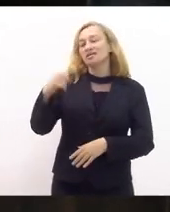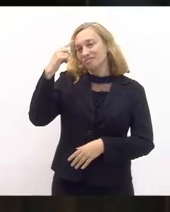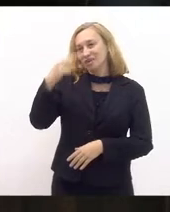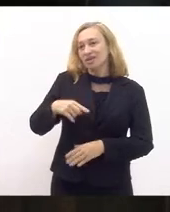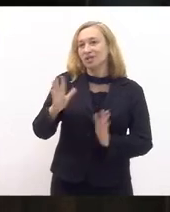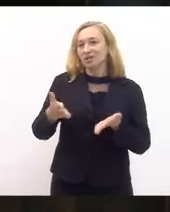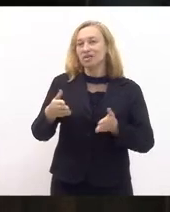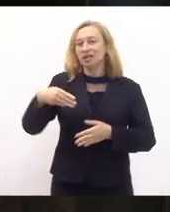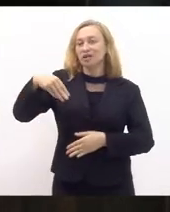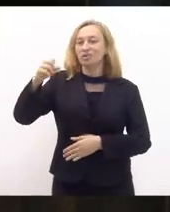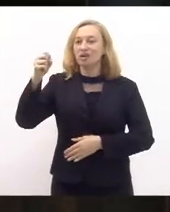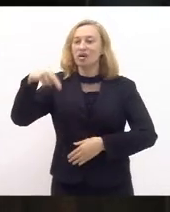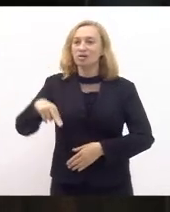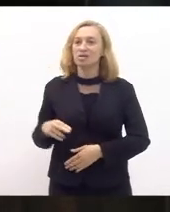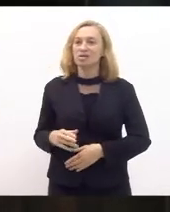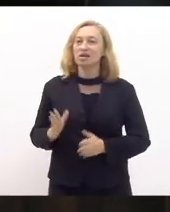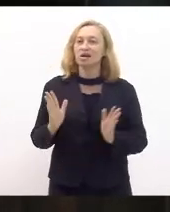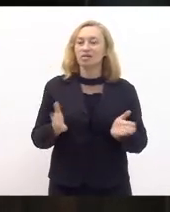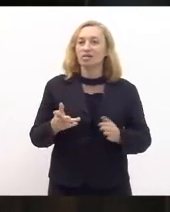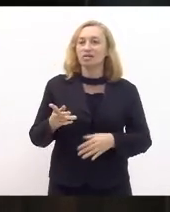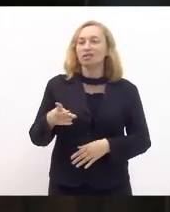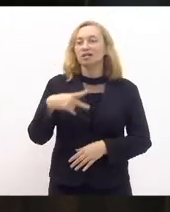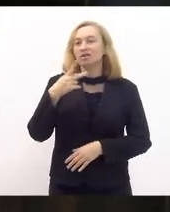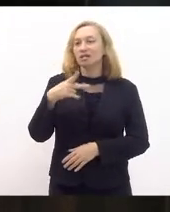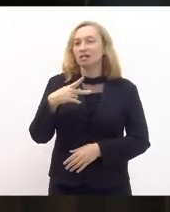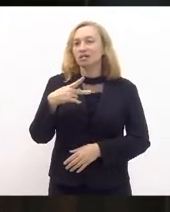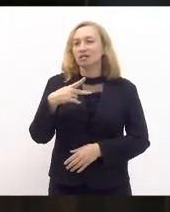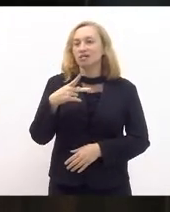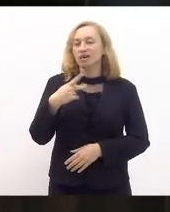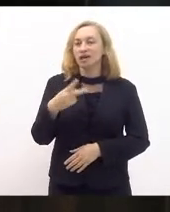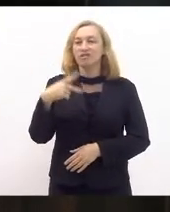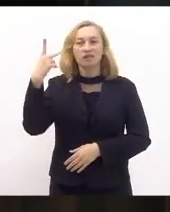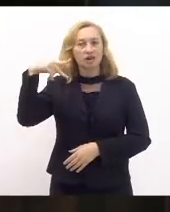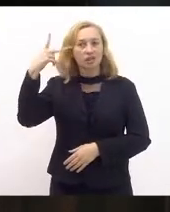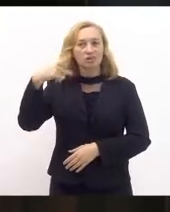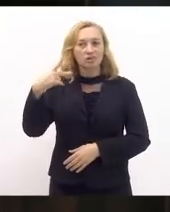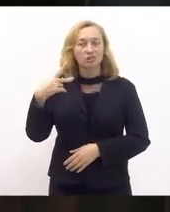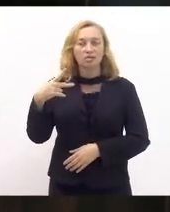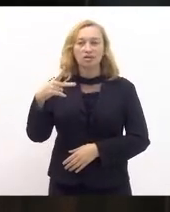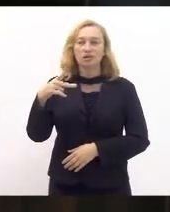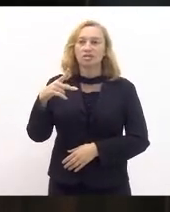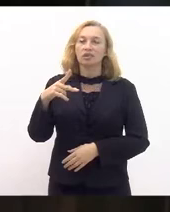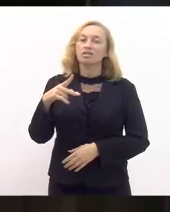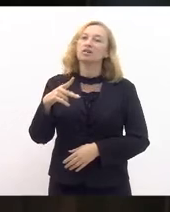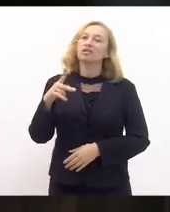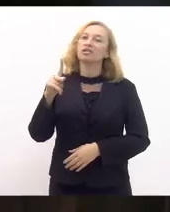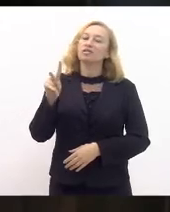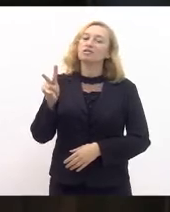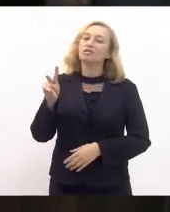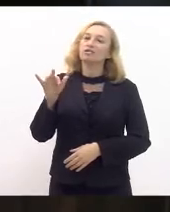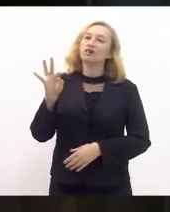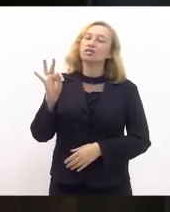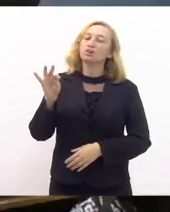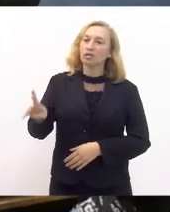Convido para fazer uso da palavra o nosso vereador Vitor Hugo, da capital, da cidade do Rio de Janeiro.